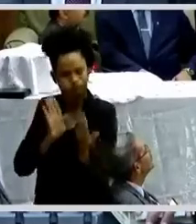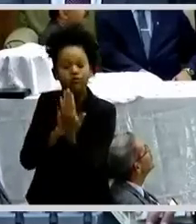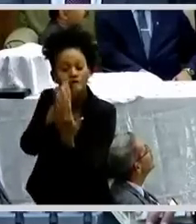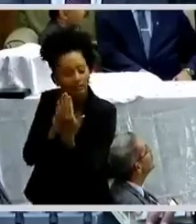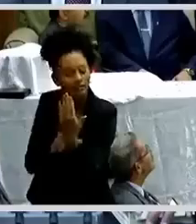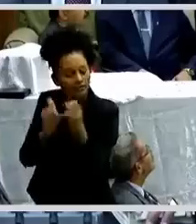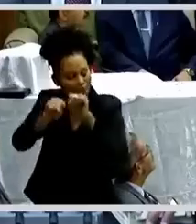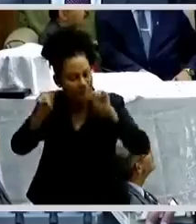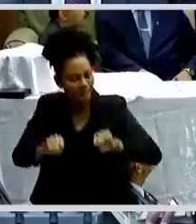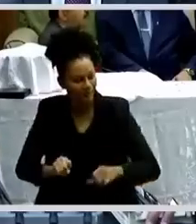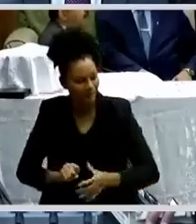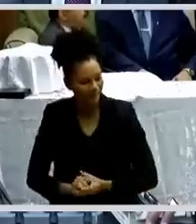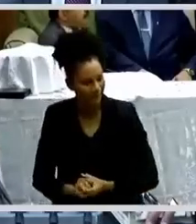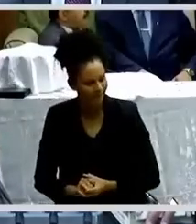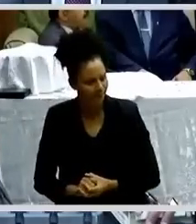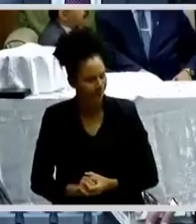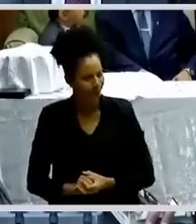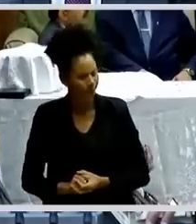Ei.